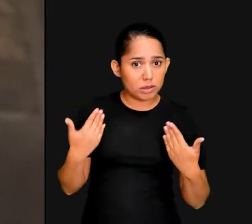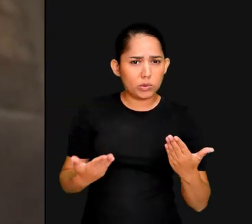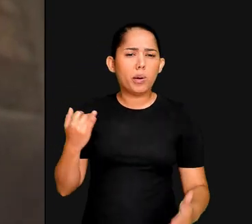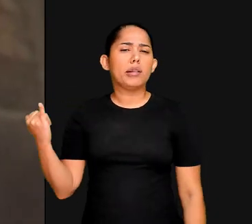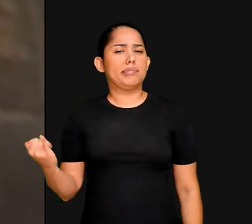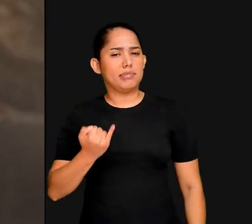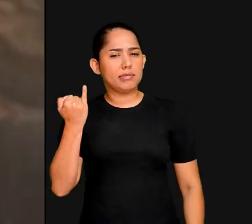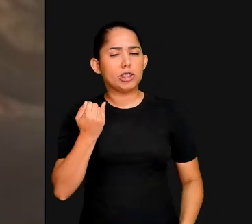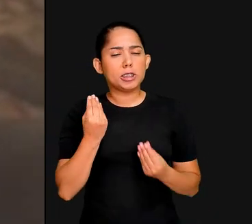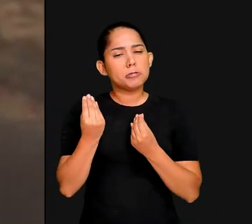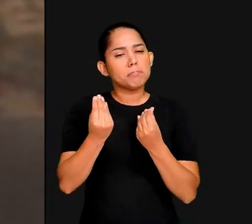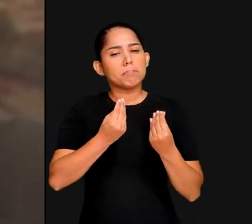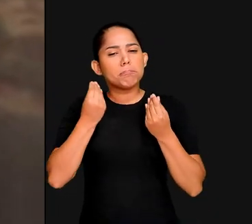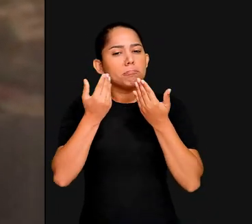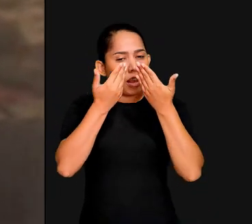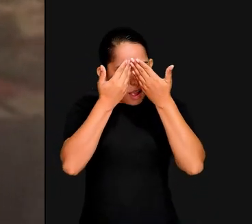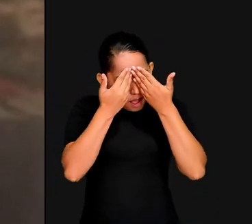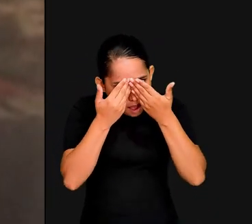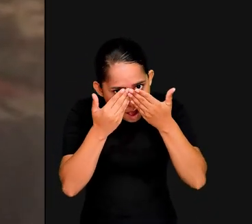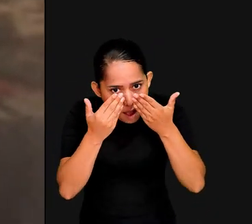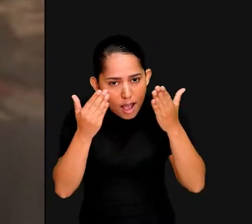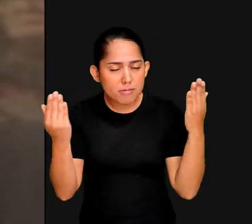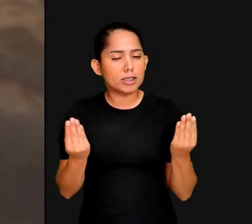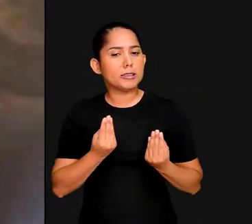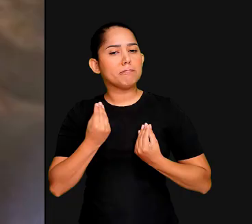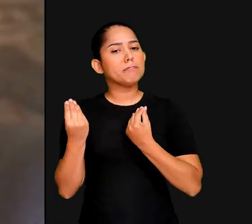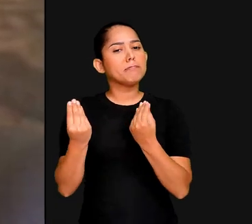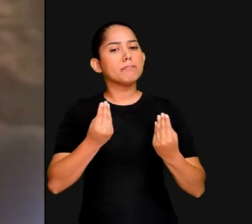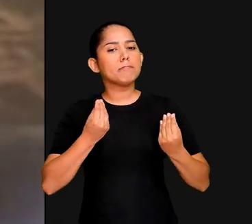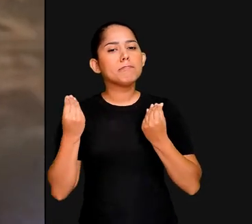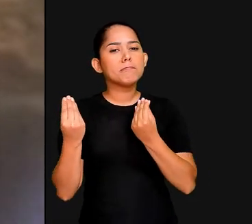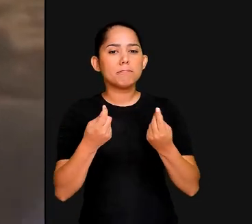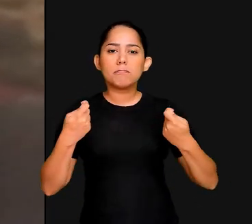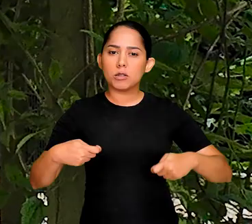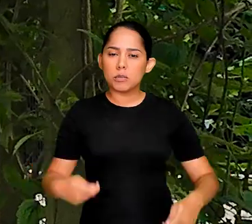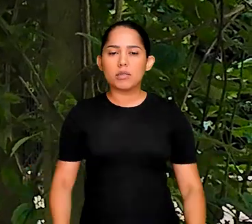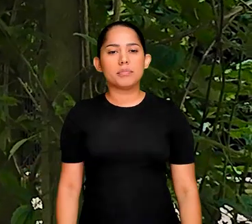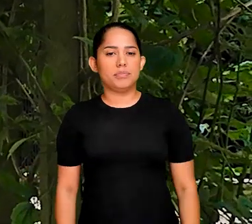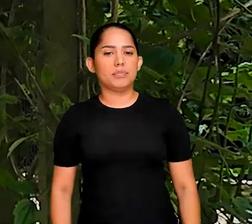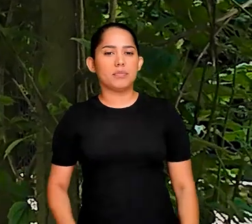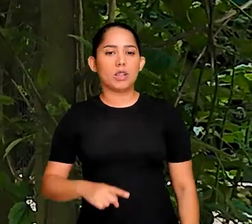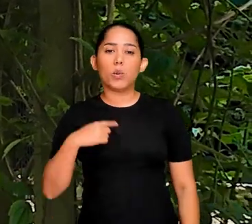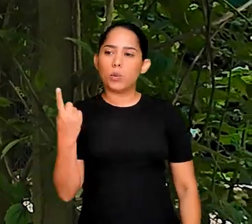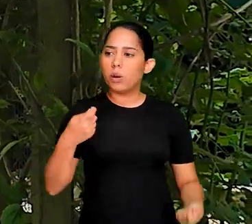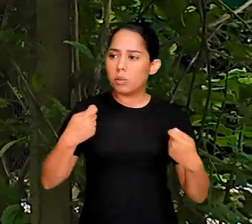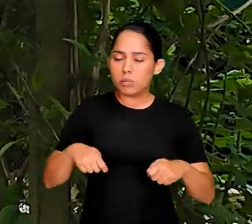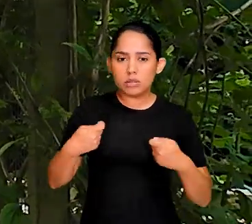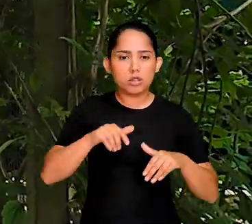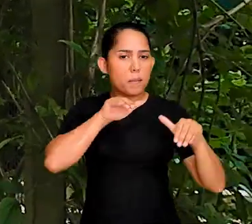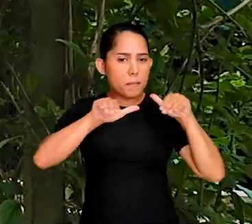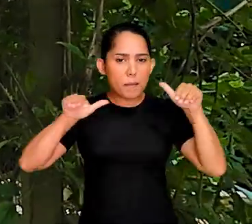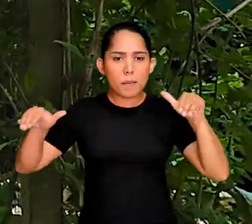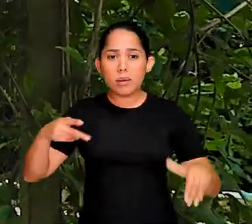assim, é muito importante manter essa sensibilidade aberta. We need to